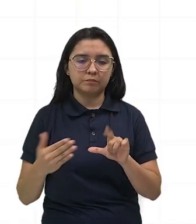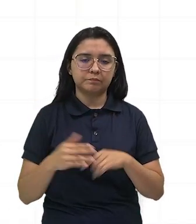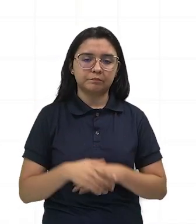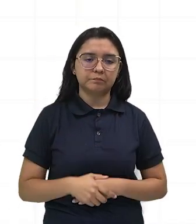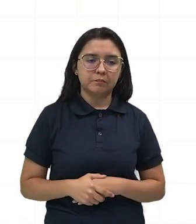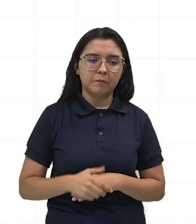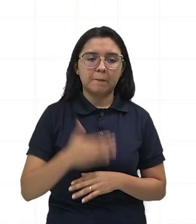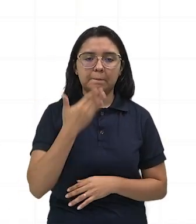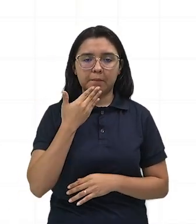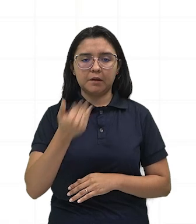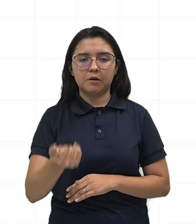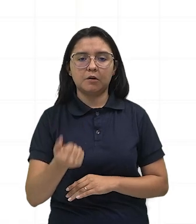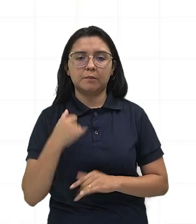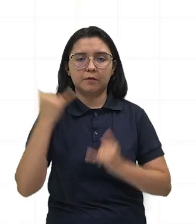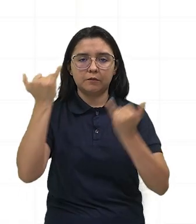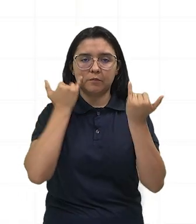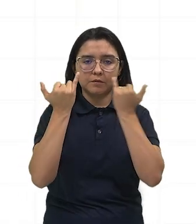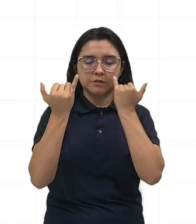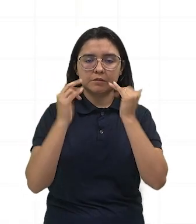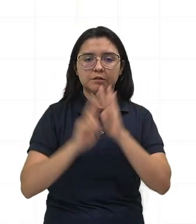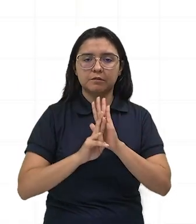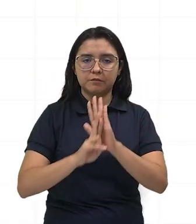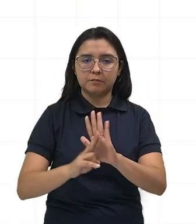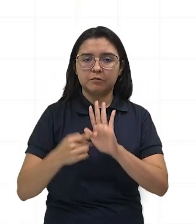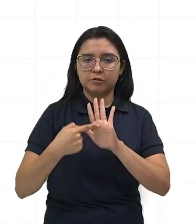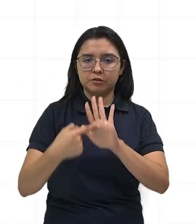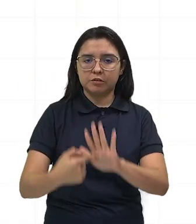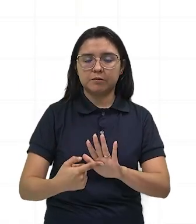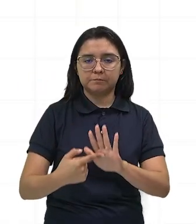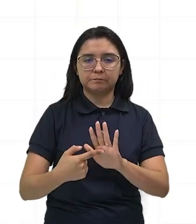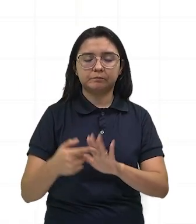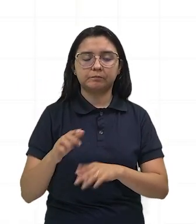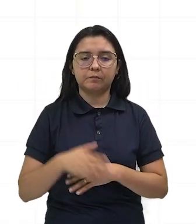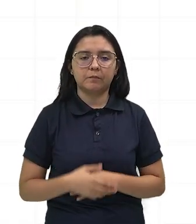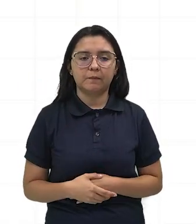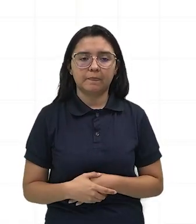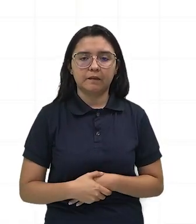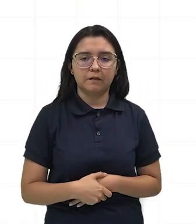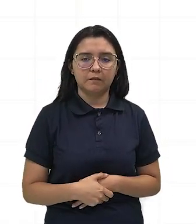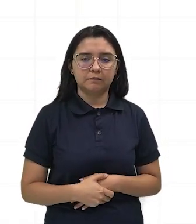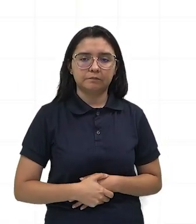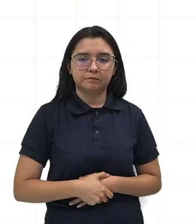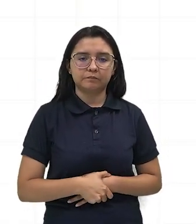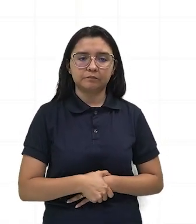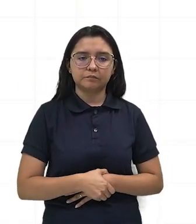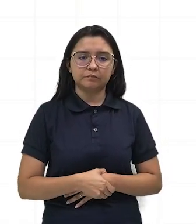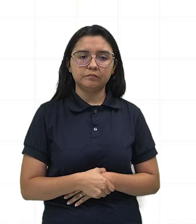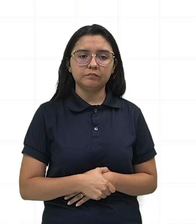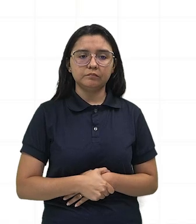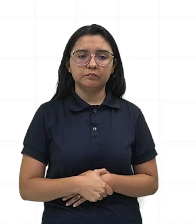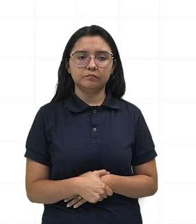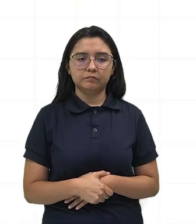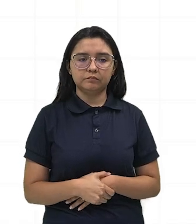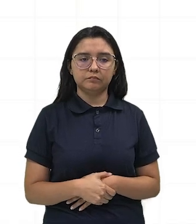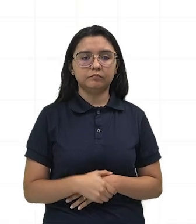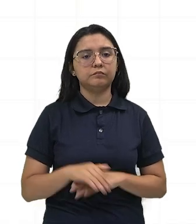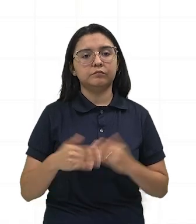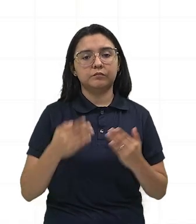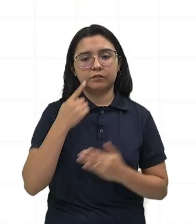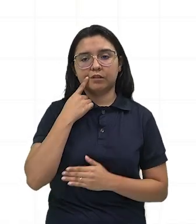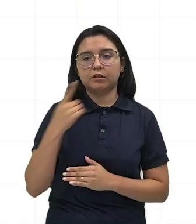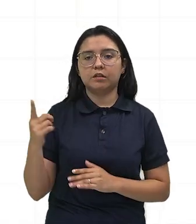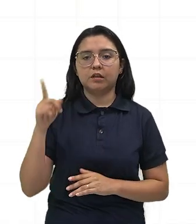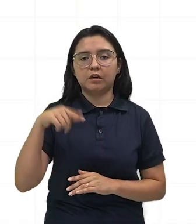significativo para representar, né, esses dados coletados, tá bom? No caso aqui, as notas dos